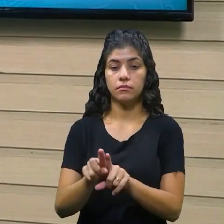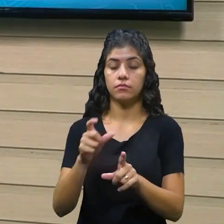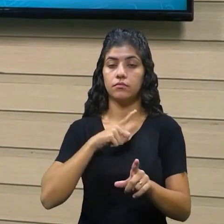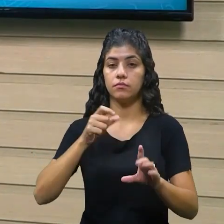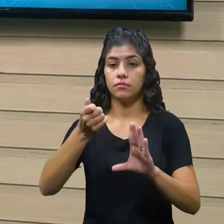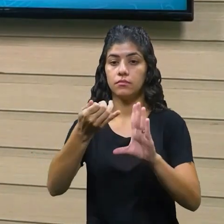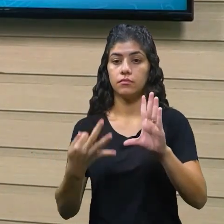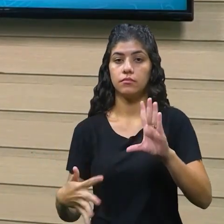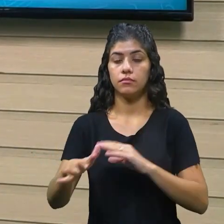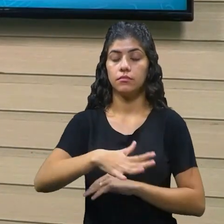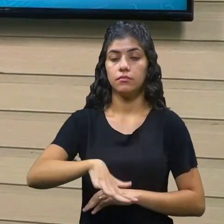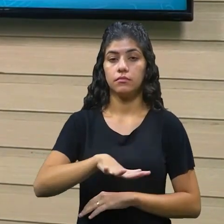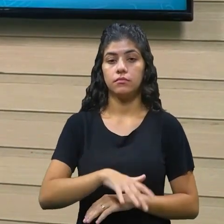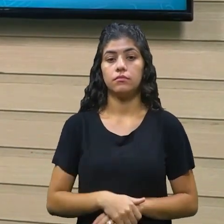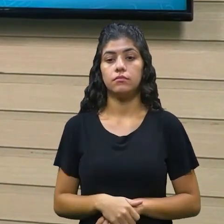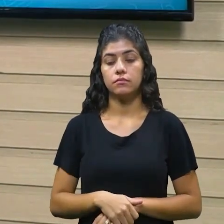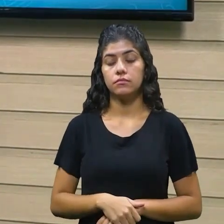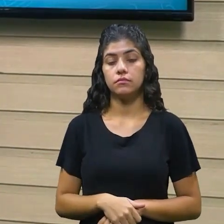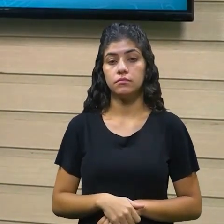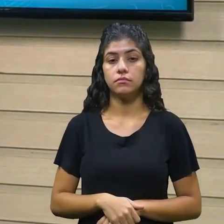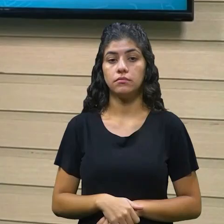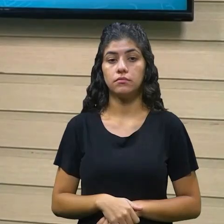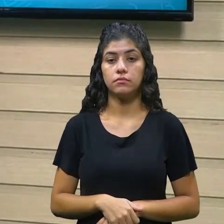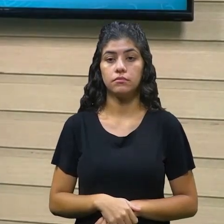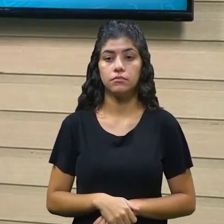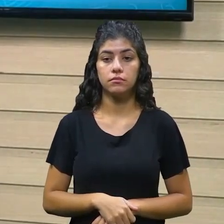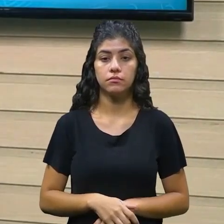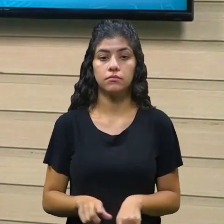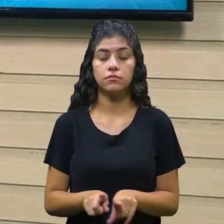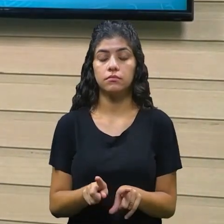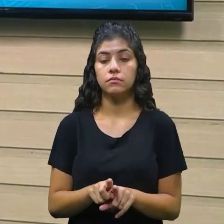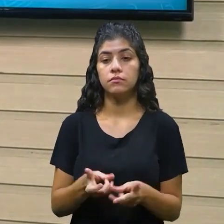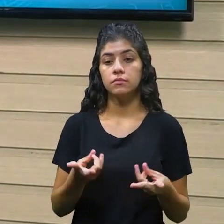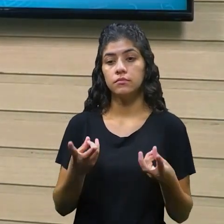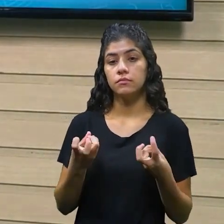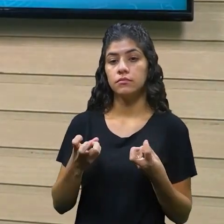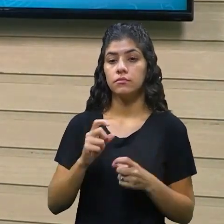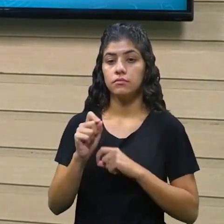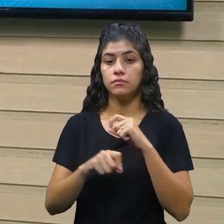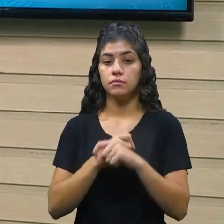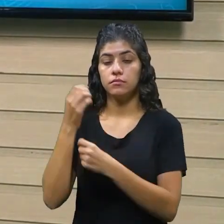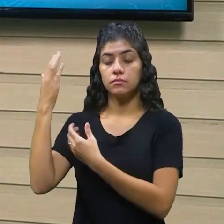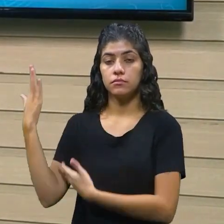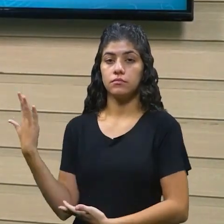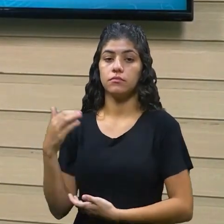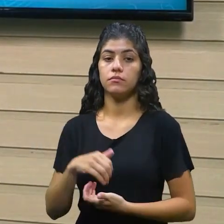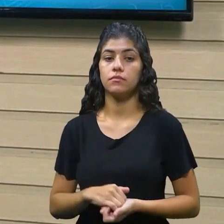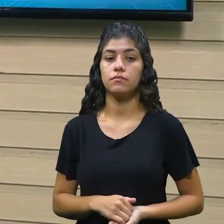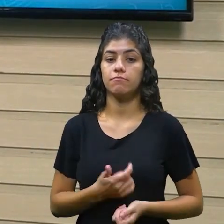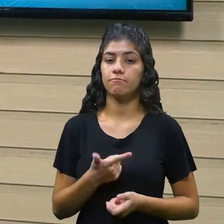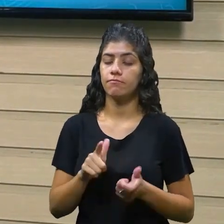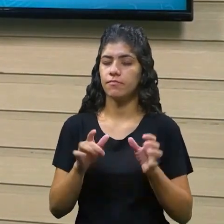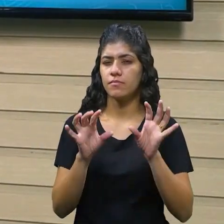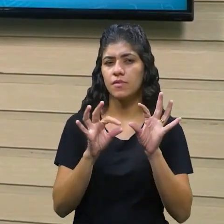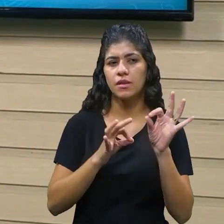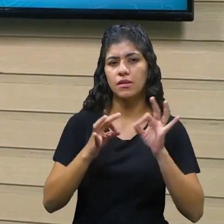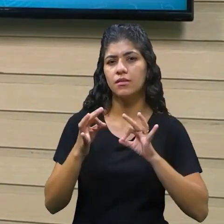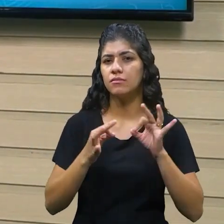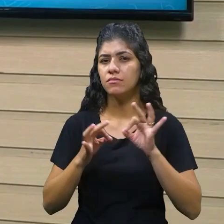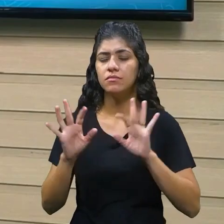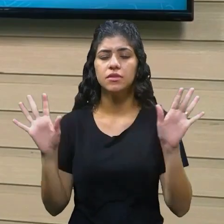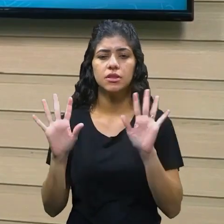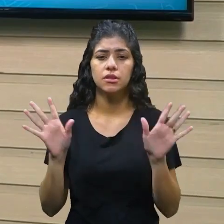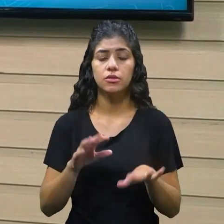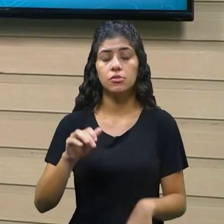ganhar características de um centro de massa. Quando você já verifica situações em que o centro de massa não está muito bem